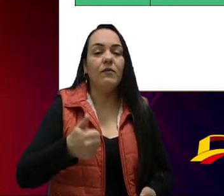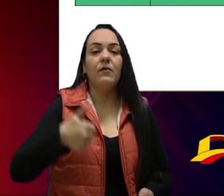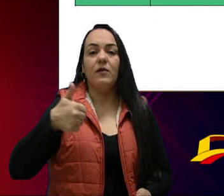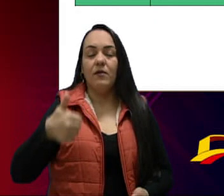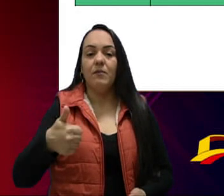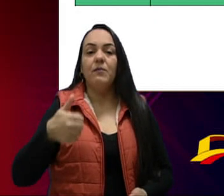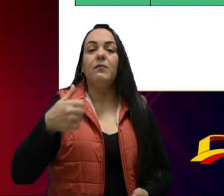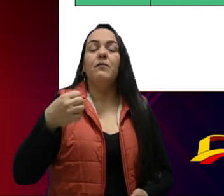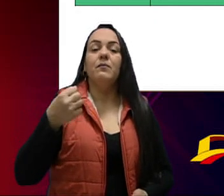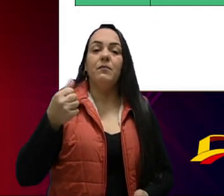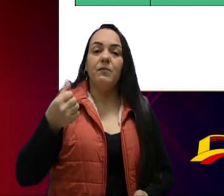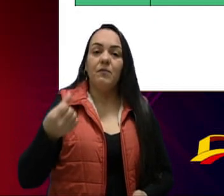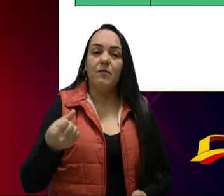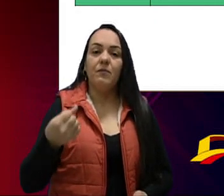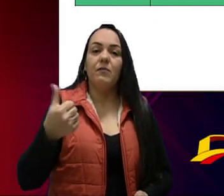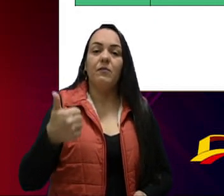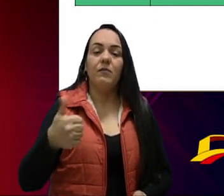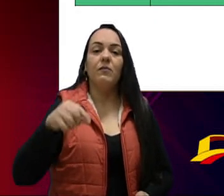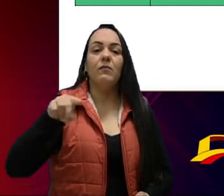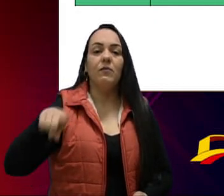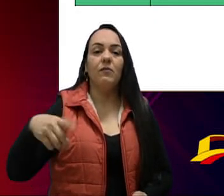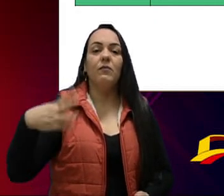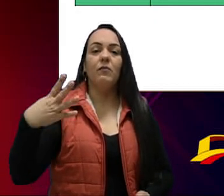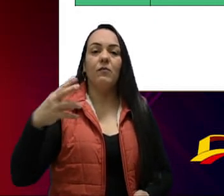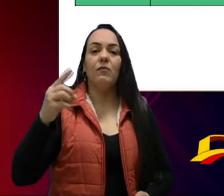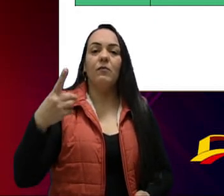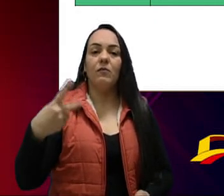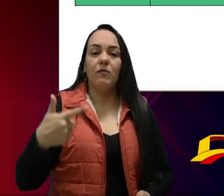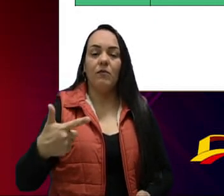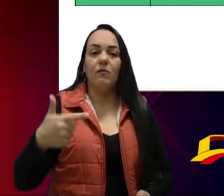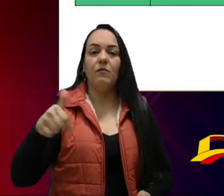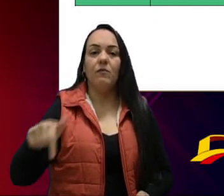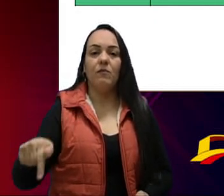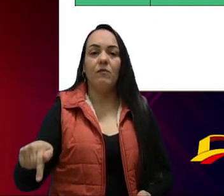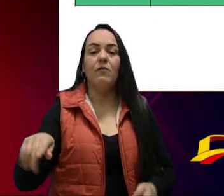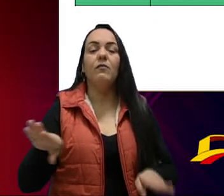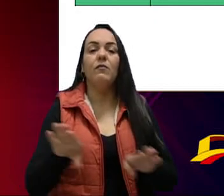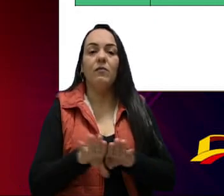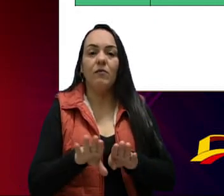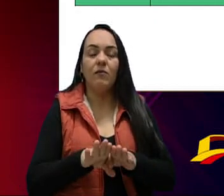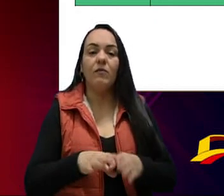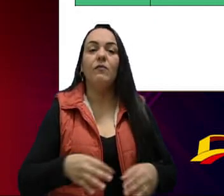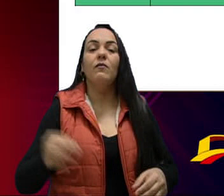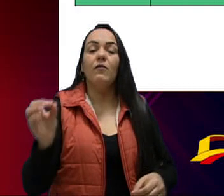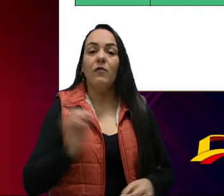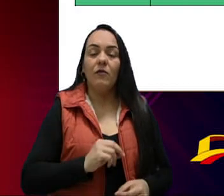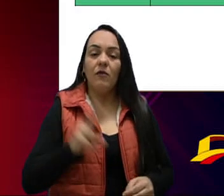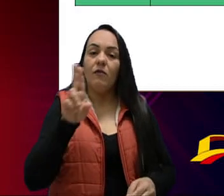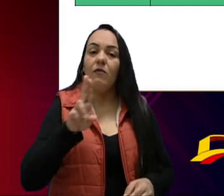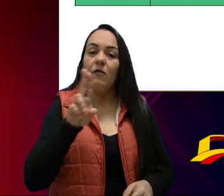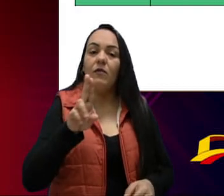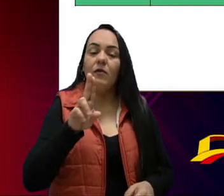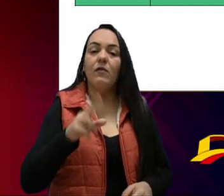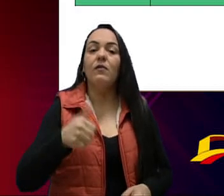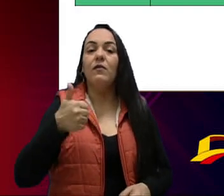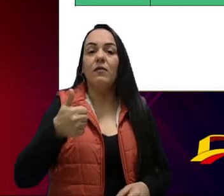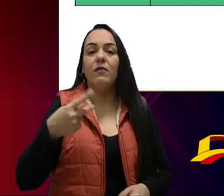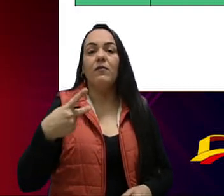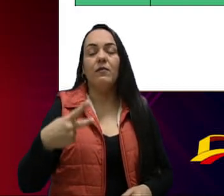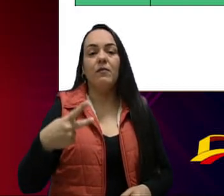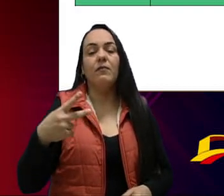161 427 foi utilizado 147 333 esse valor